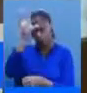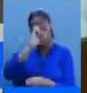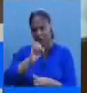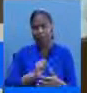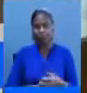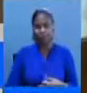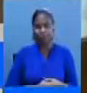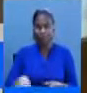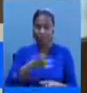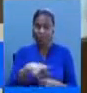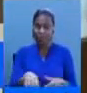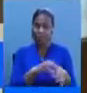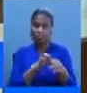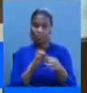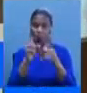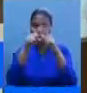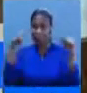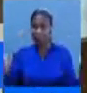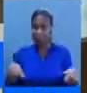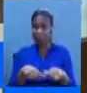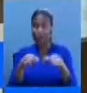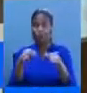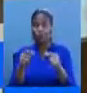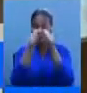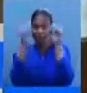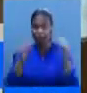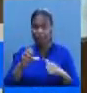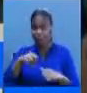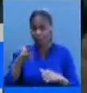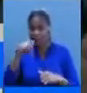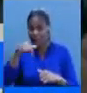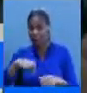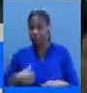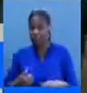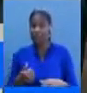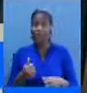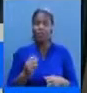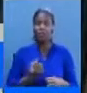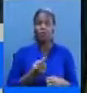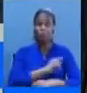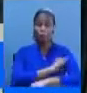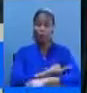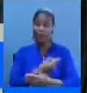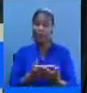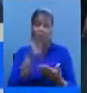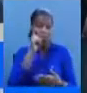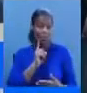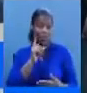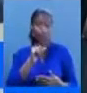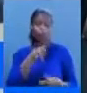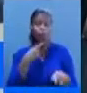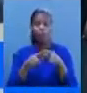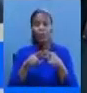As áreas estão de acordo com o enquadramento do sistema das Nações Unidas em Cabo Verde. São o empoderamento da mulher,